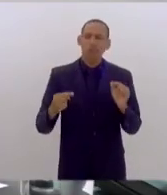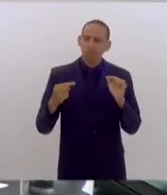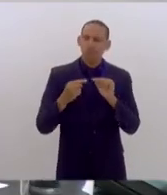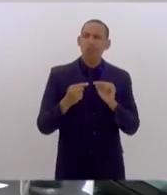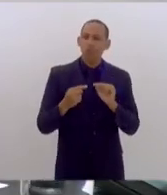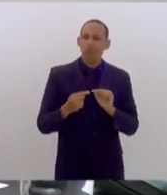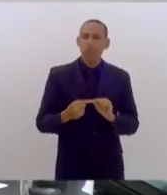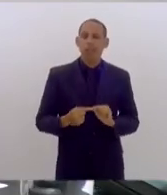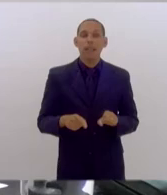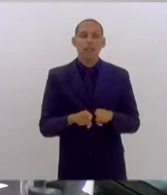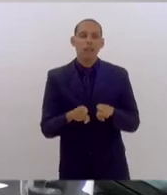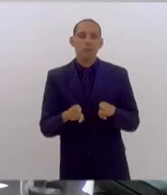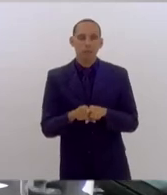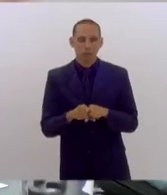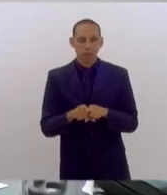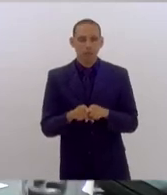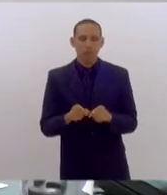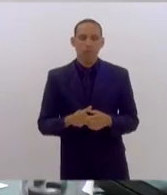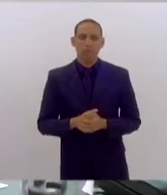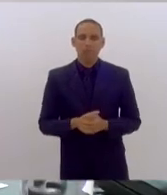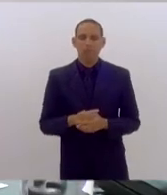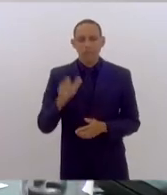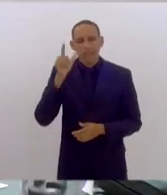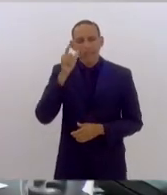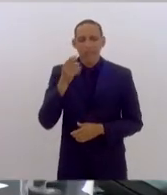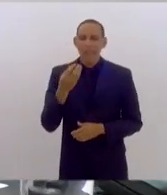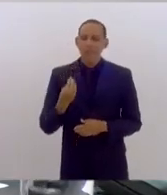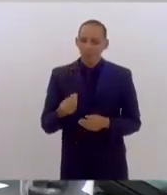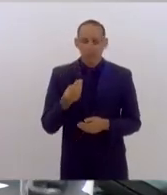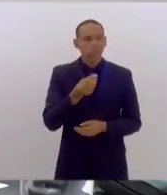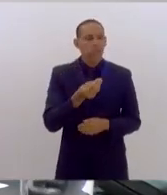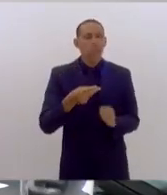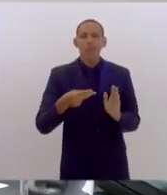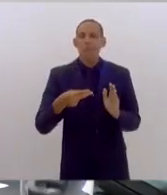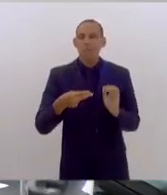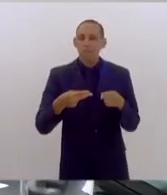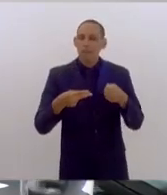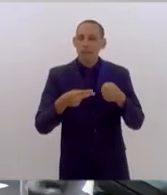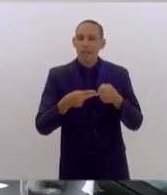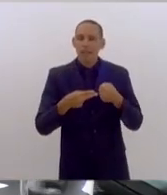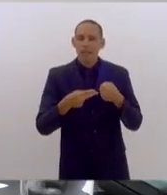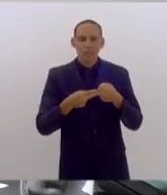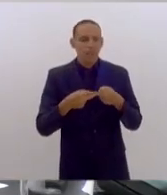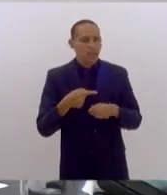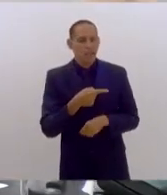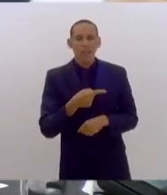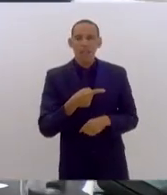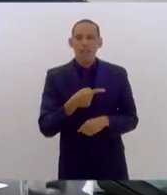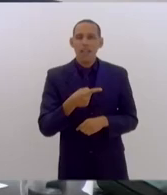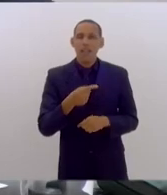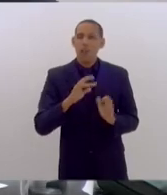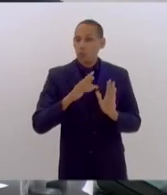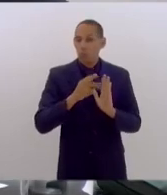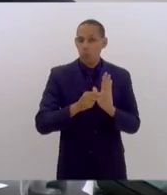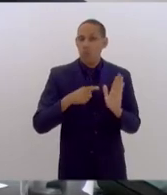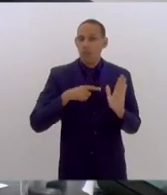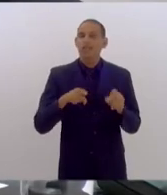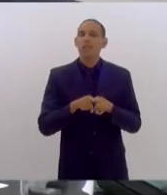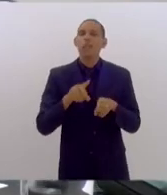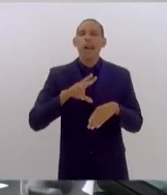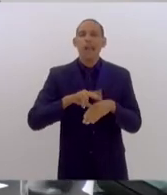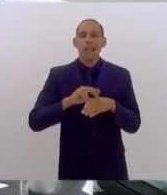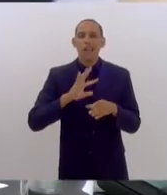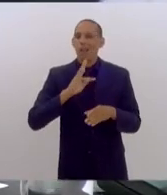eu tenho aqui também que eu vou deixar no Sim esse pen drive tem a versão completa e tem os anexos todos que não estão aqui